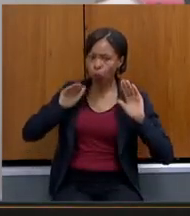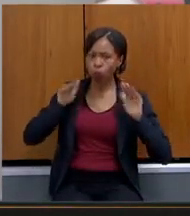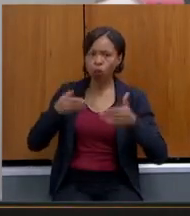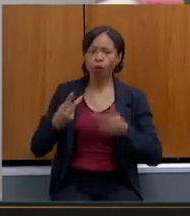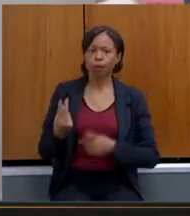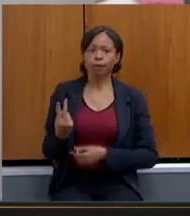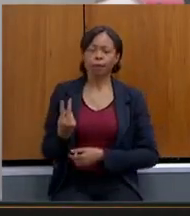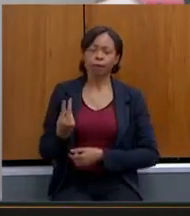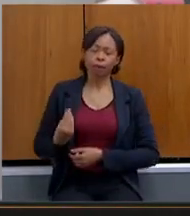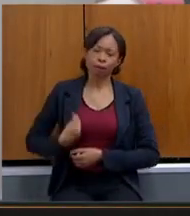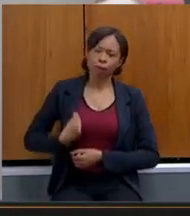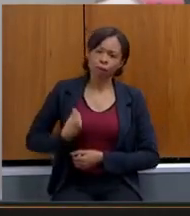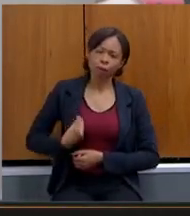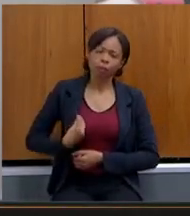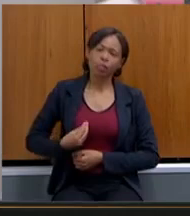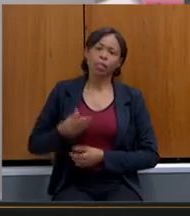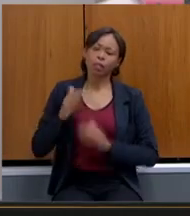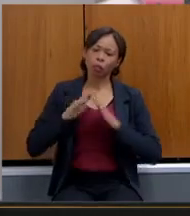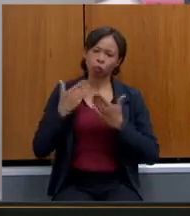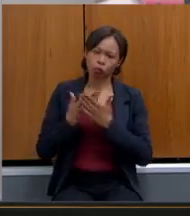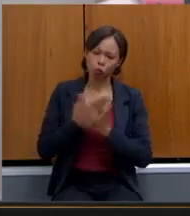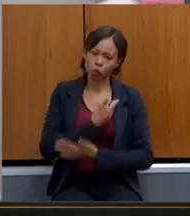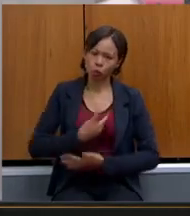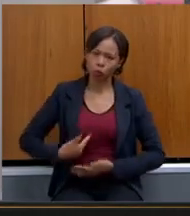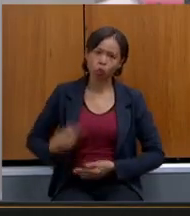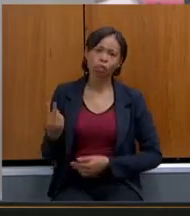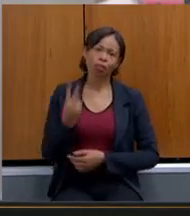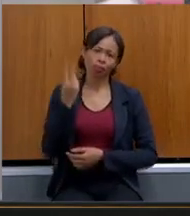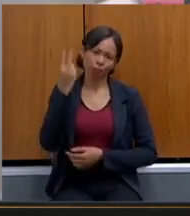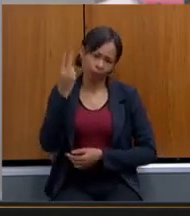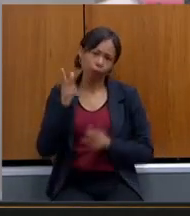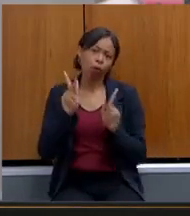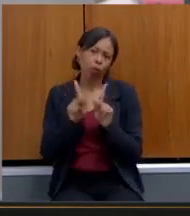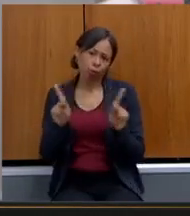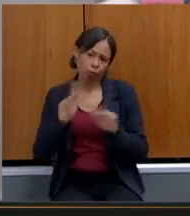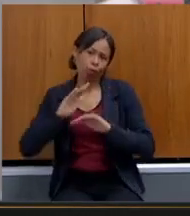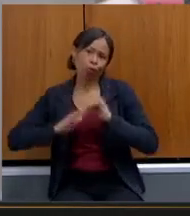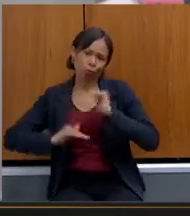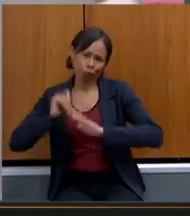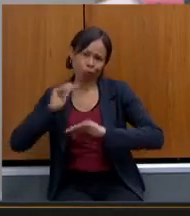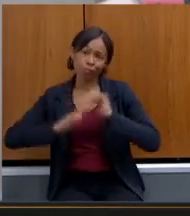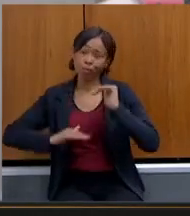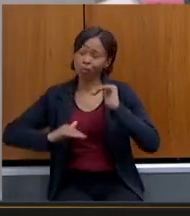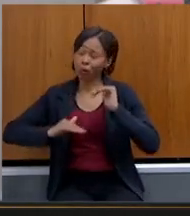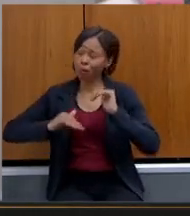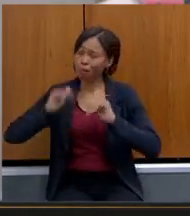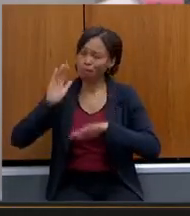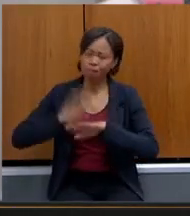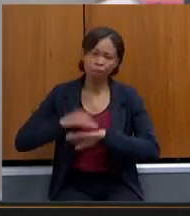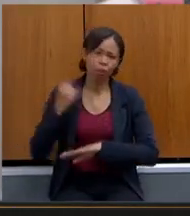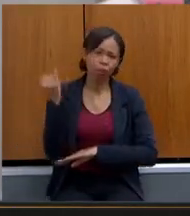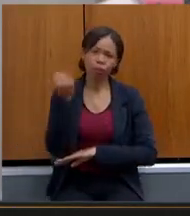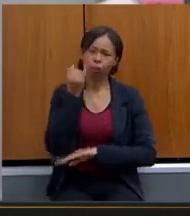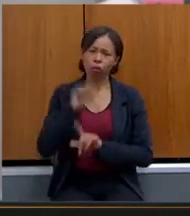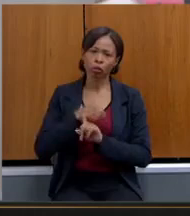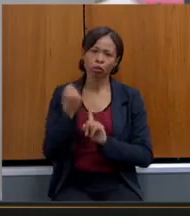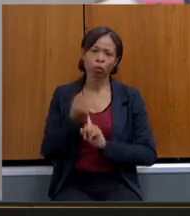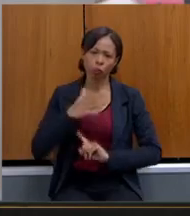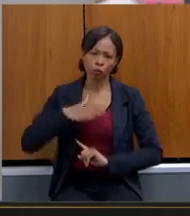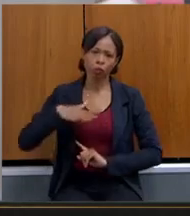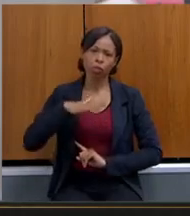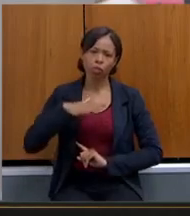defesa da escola pública em defesa da valorização talvez a profissão uma das profissões mais importantes da nossa sociedade